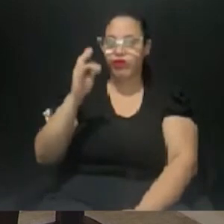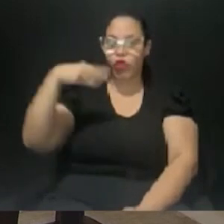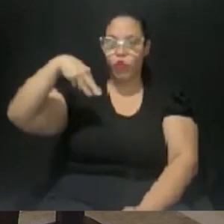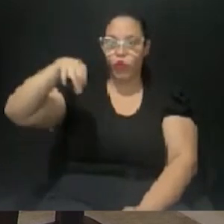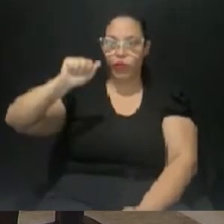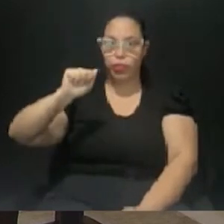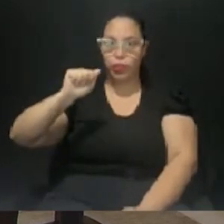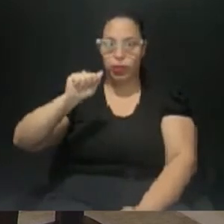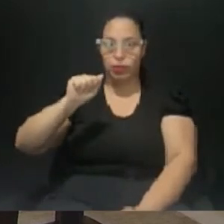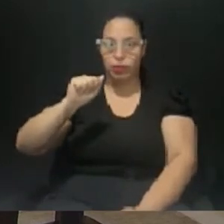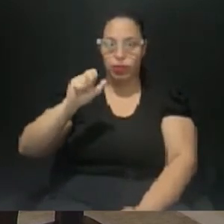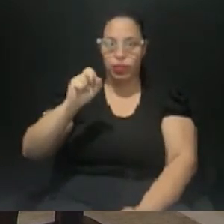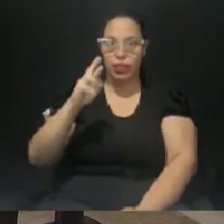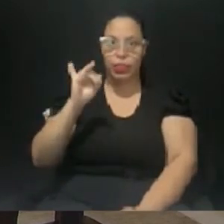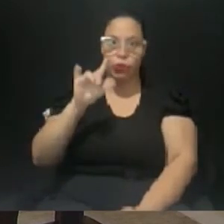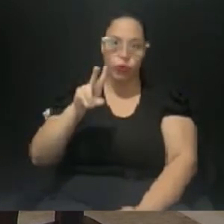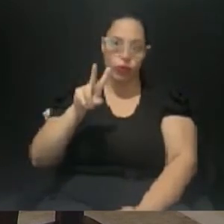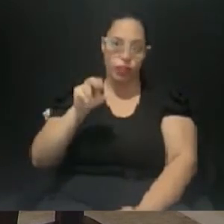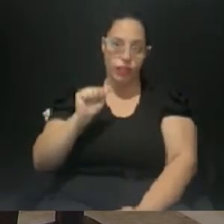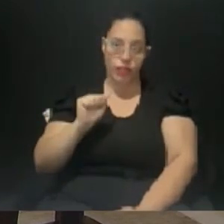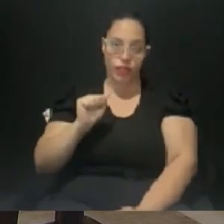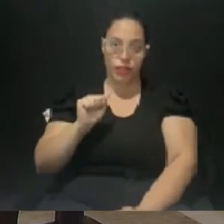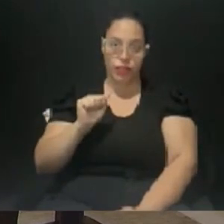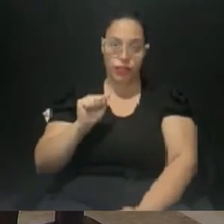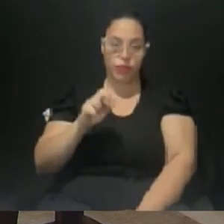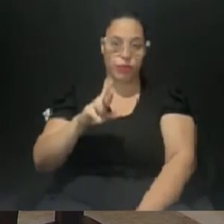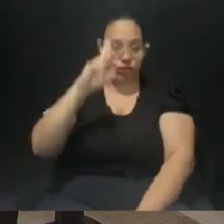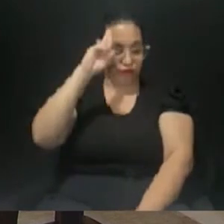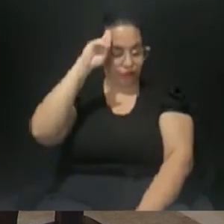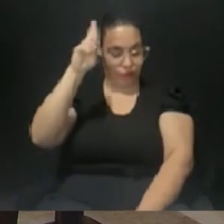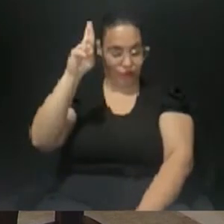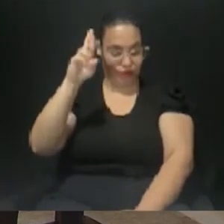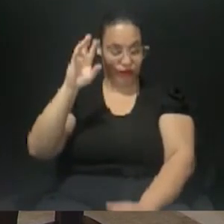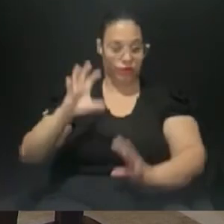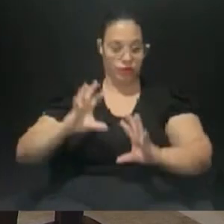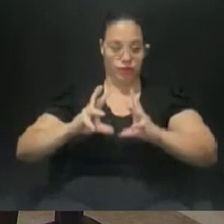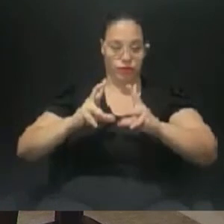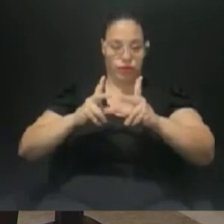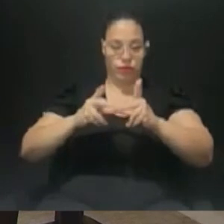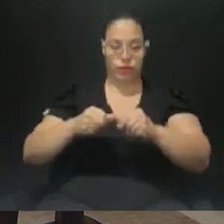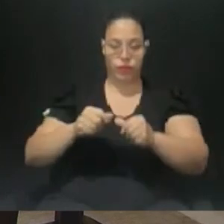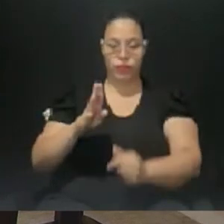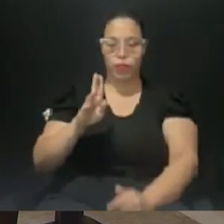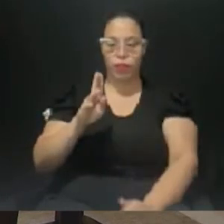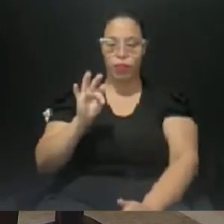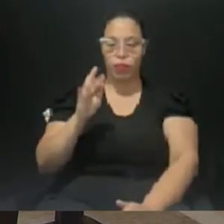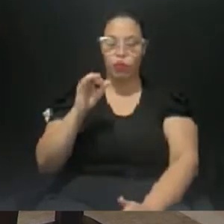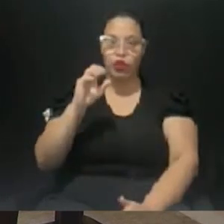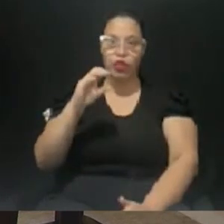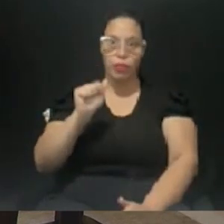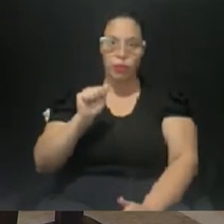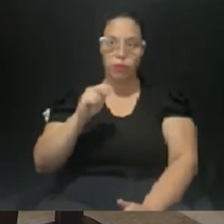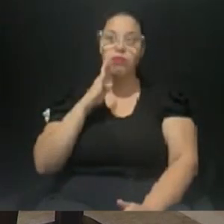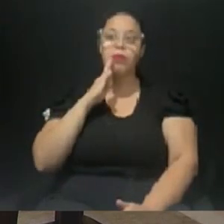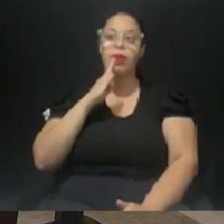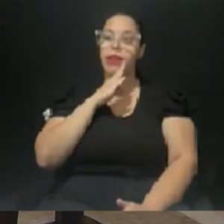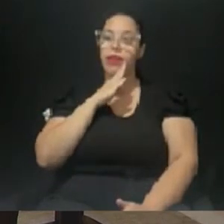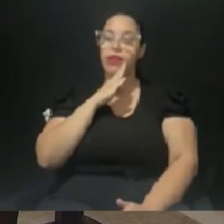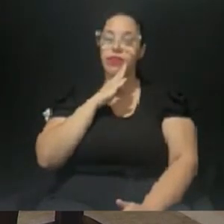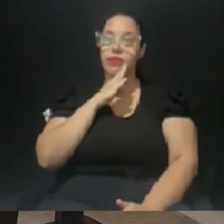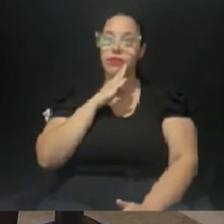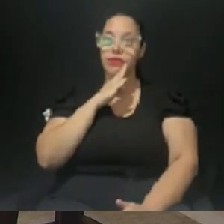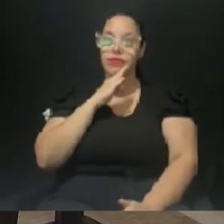é a proprietária do Faca Bar e da rede, né, de bares, restaurantes que ela